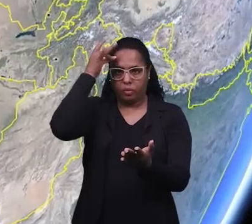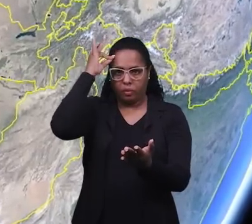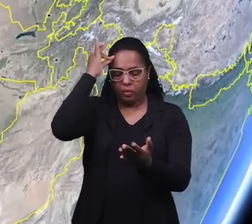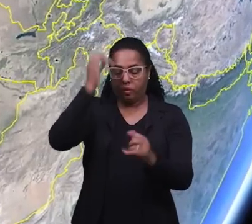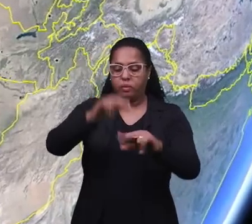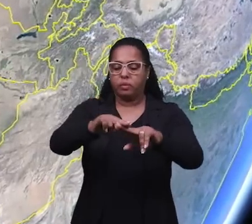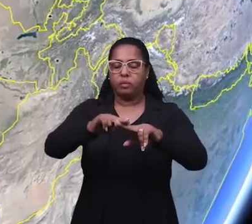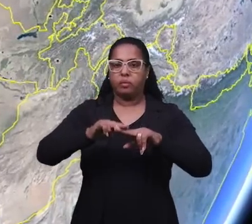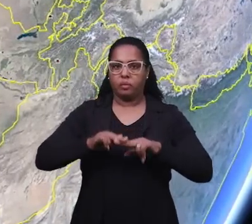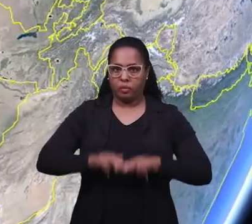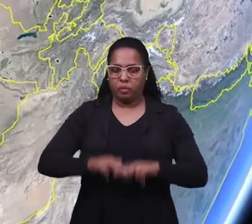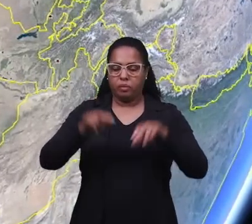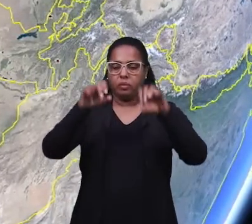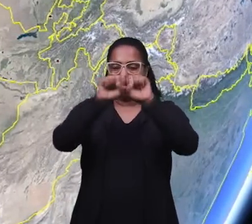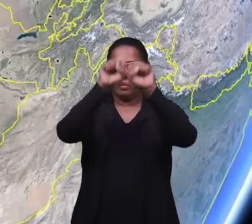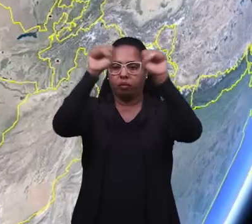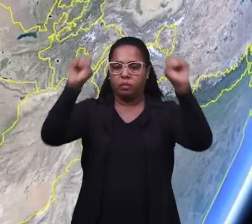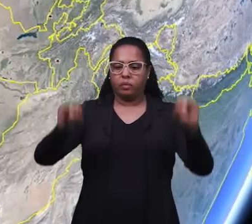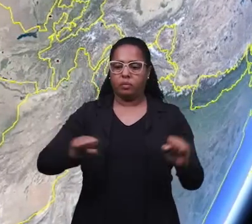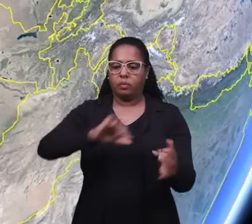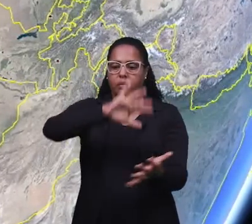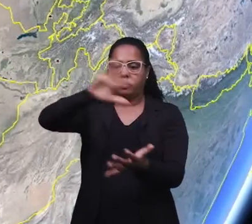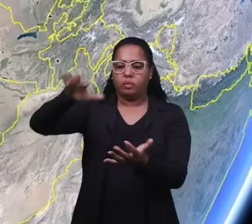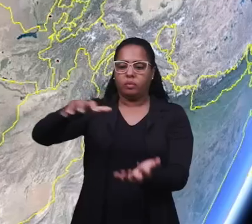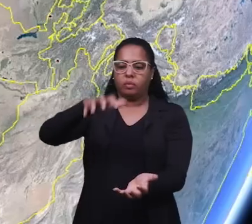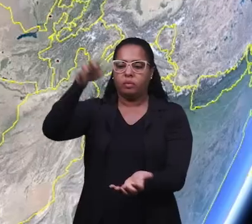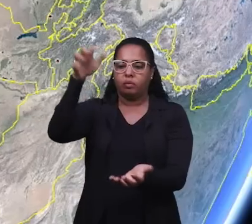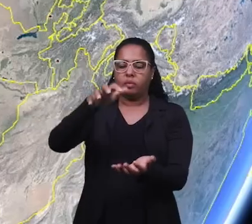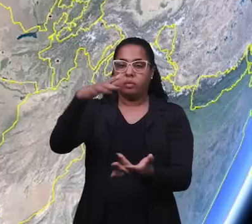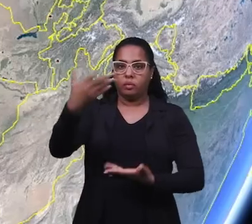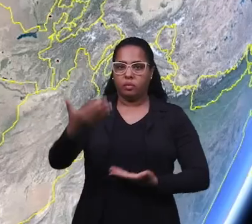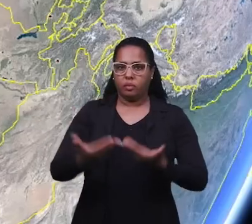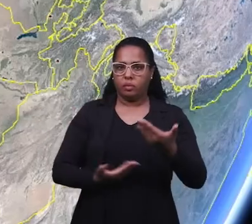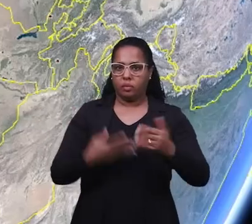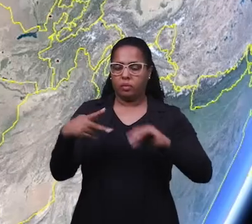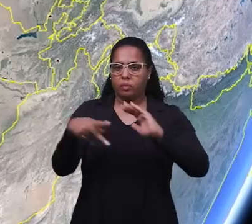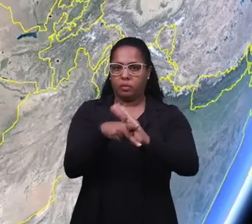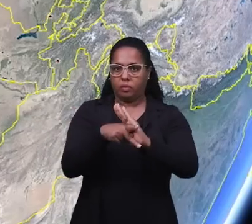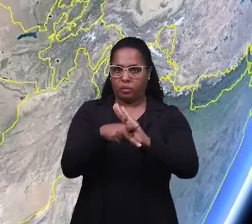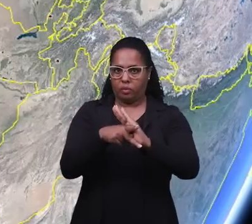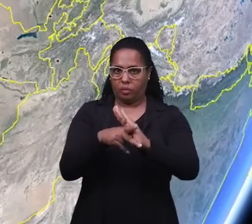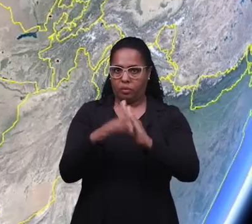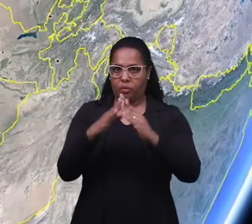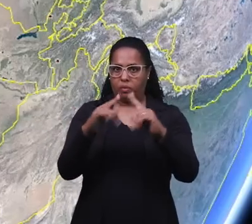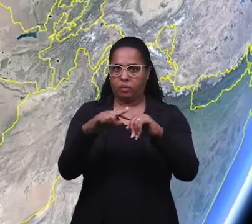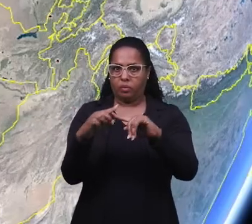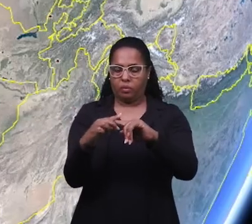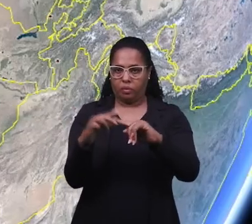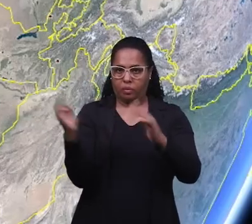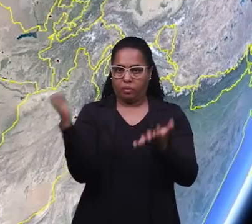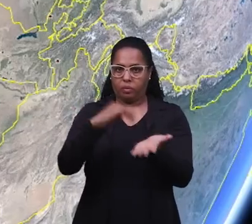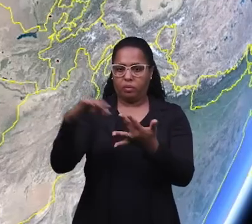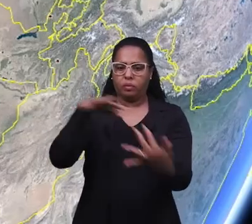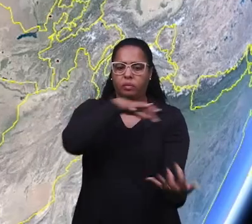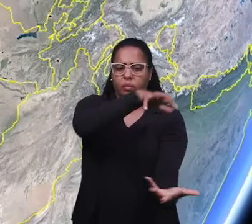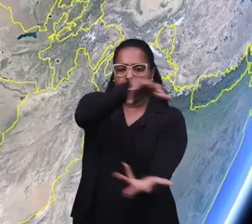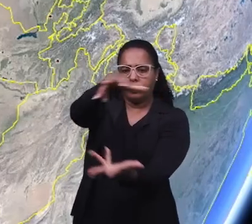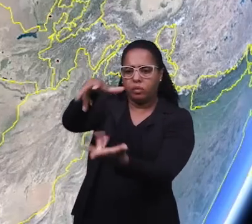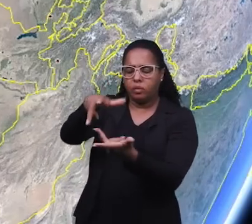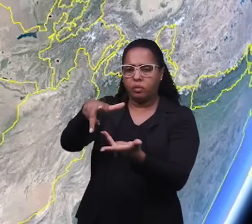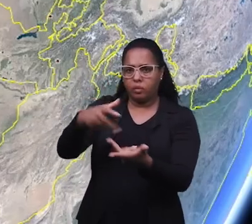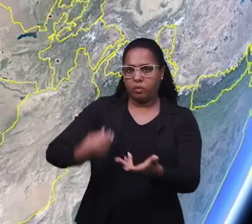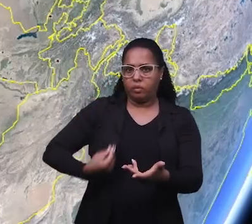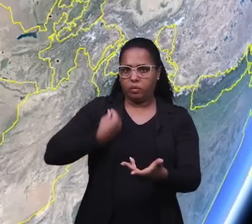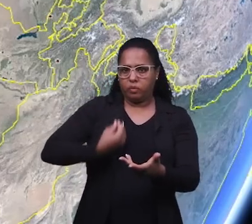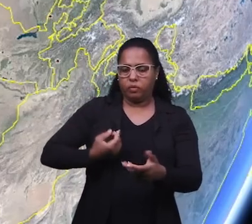espírito. Através do sistema de transmissão, os membros da Igreja Cristã Maranata de todo o planeta vivem